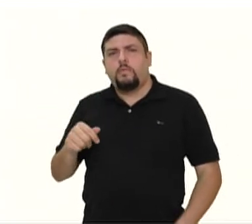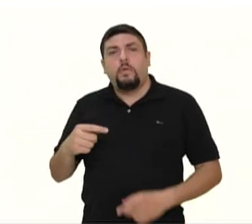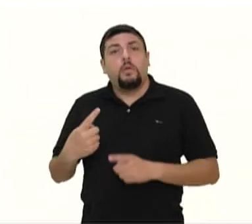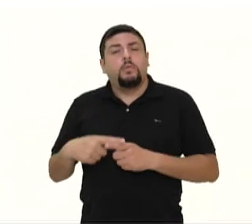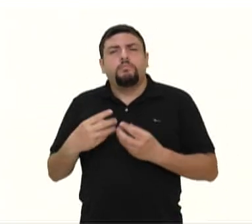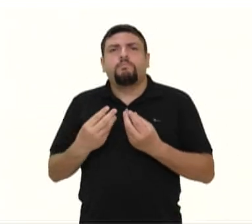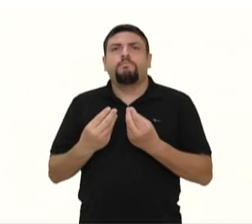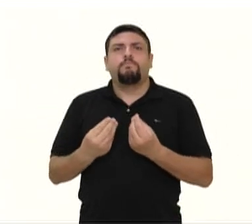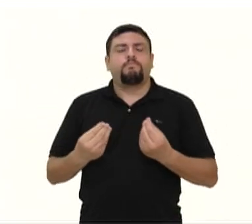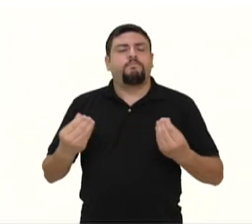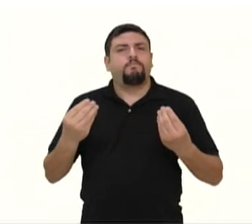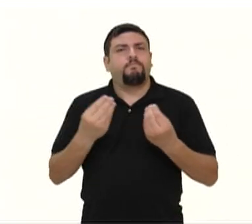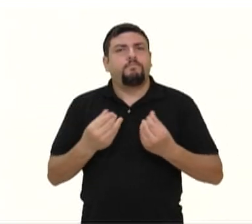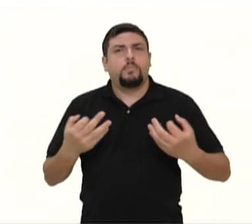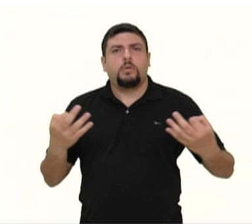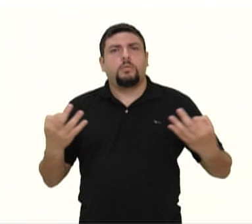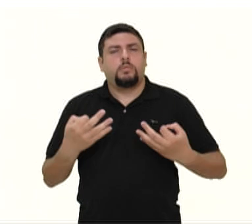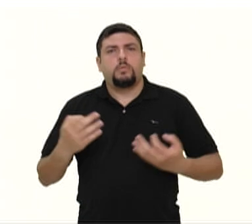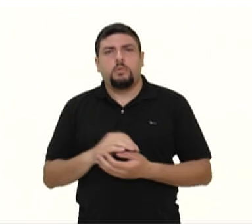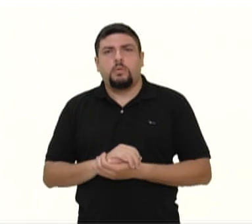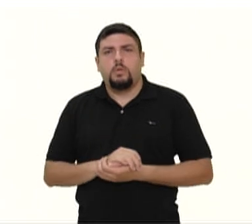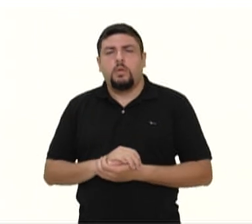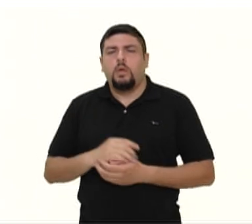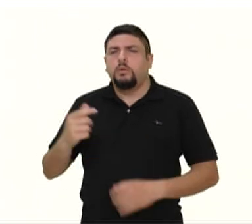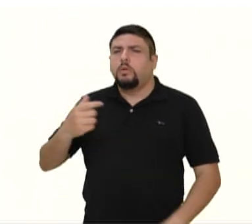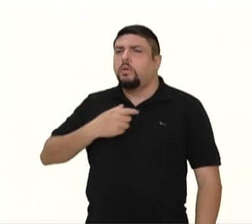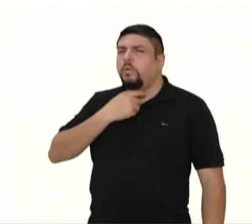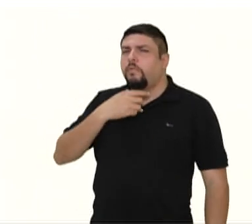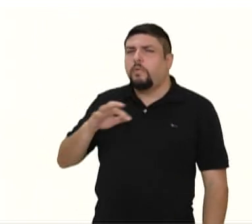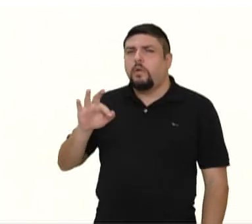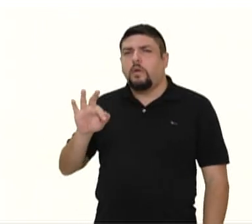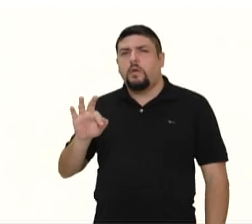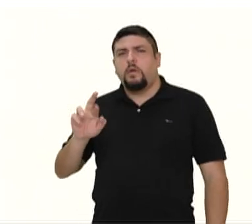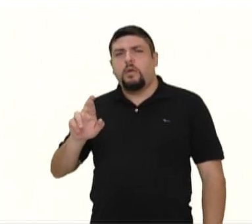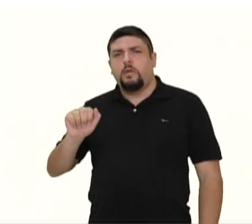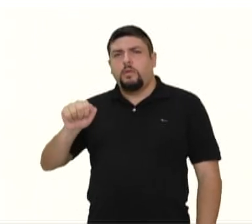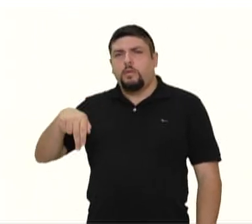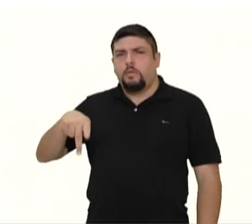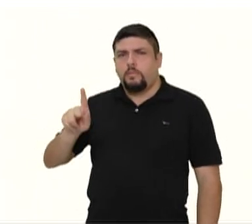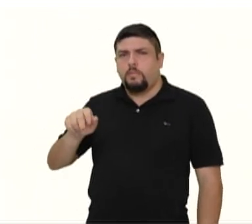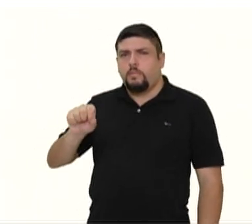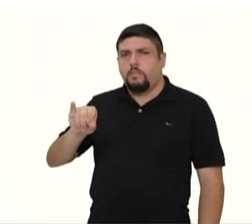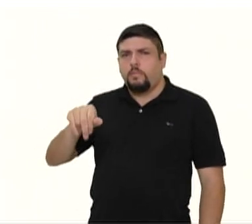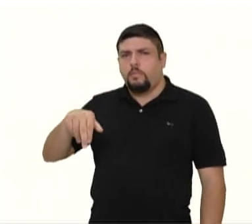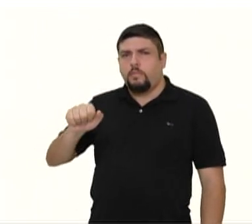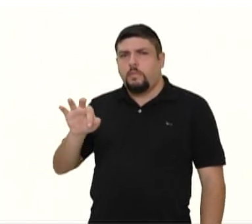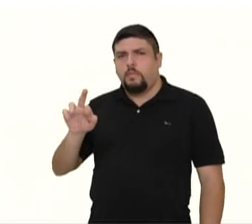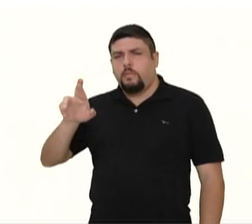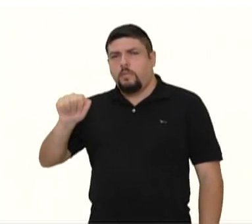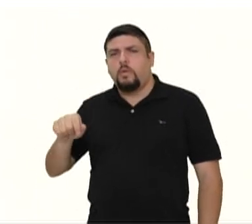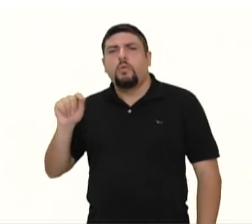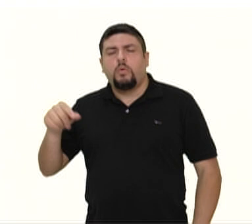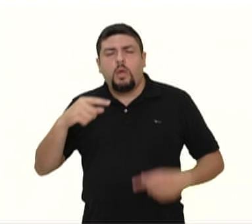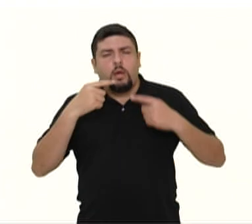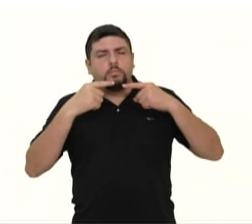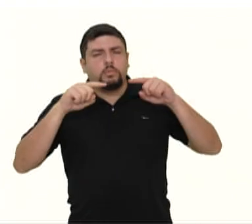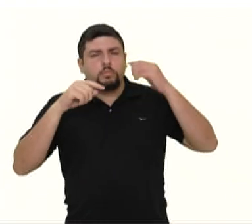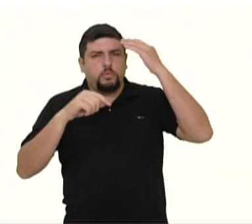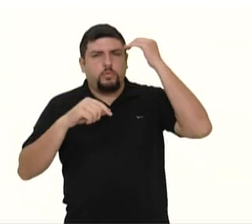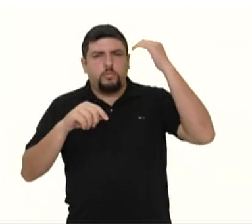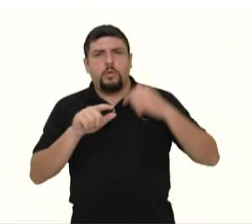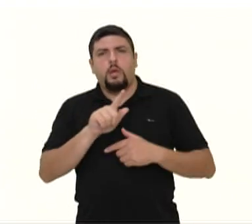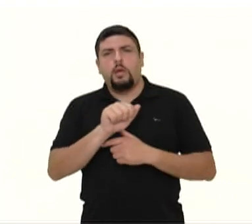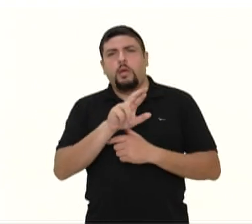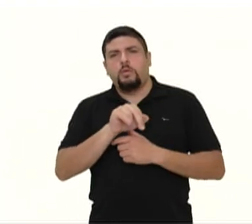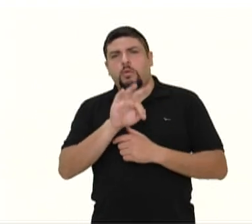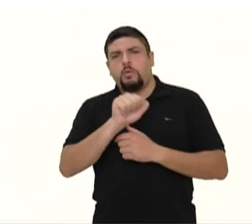qualidade. Esse reconhecimento veio na voz do Frank Sinatra, em particular, numa tradução aí de Garota de Ipanema. Foi